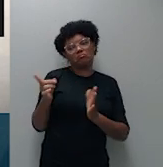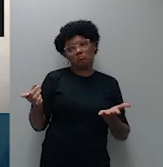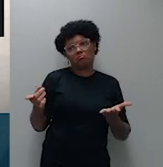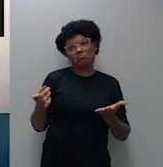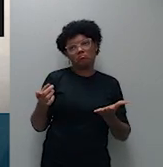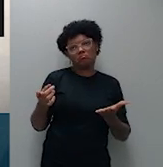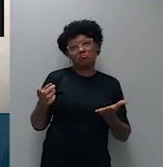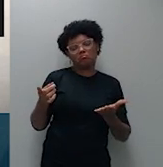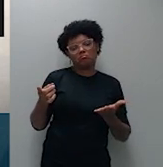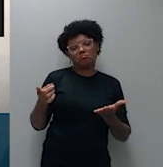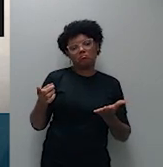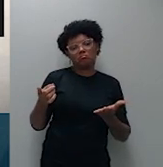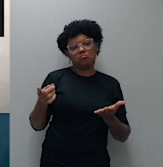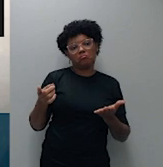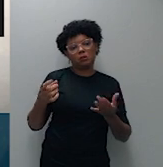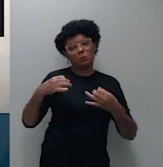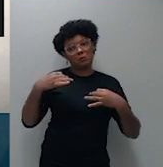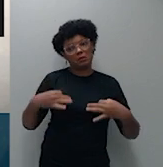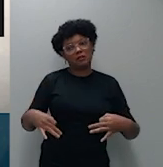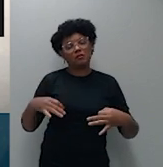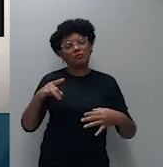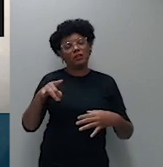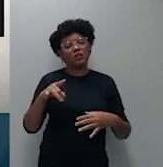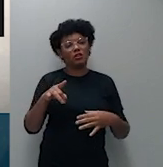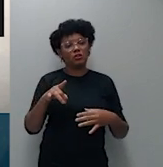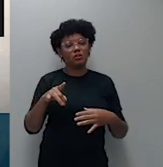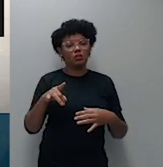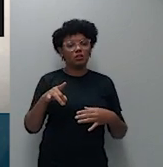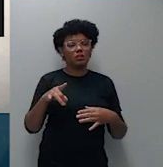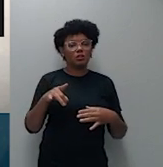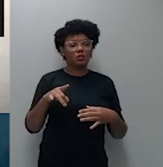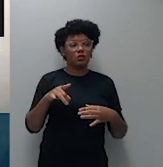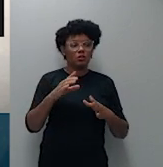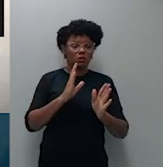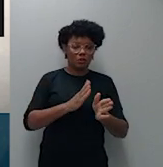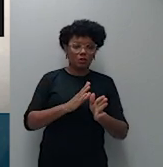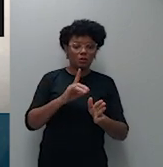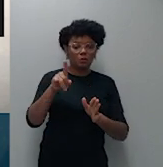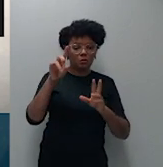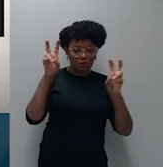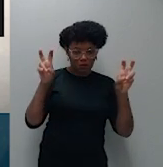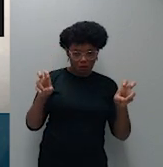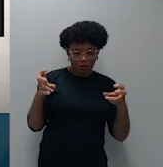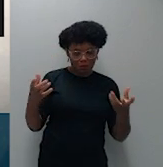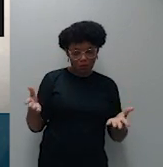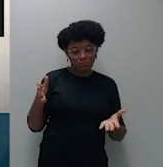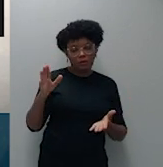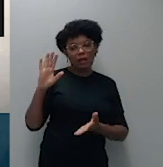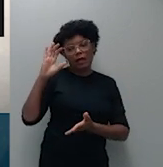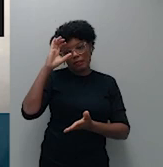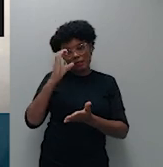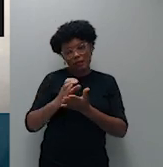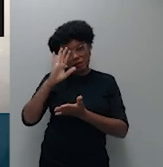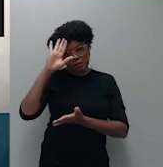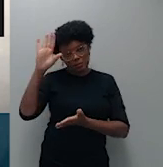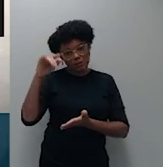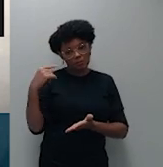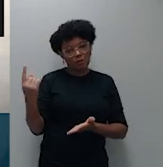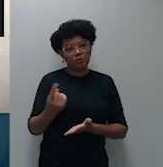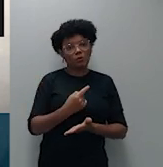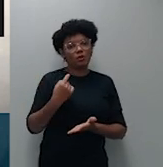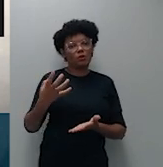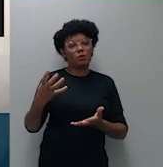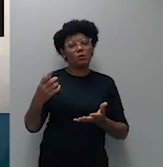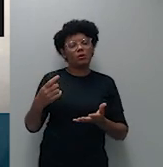lealdade que existe lá faltado esse tema principal